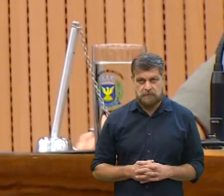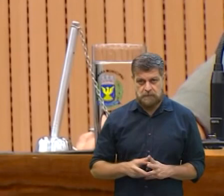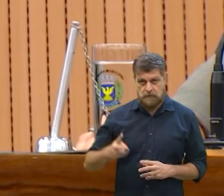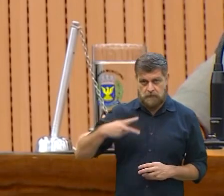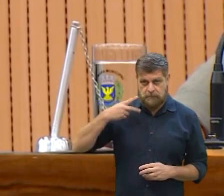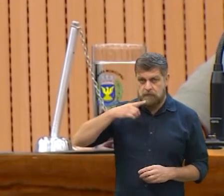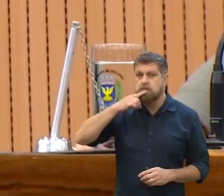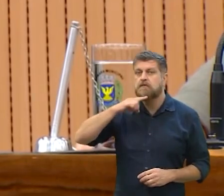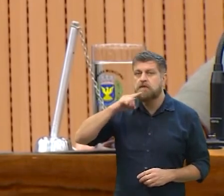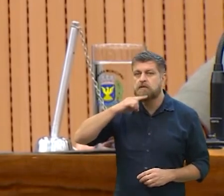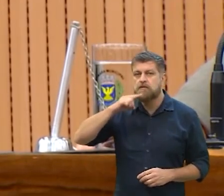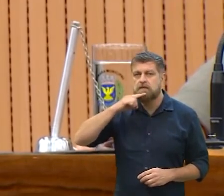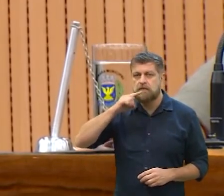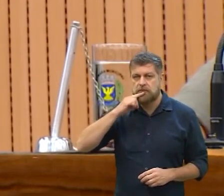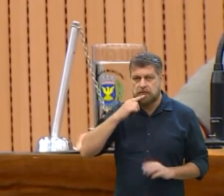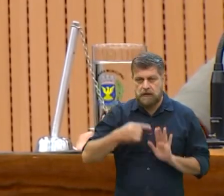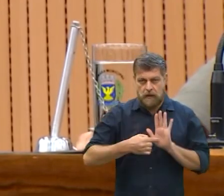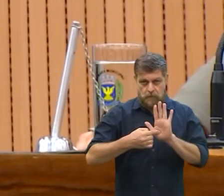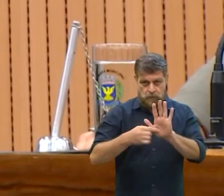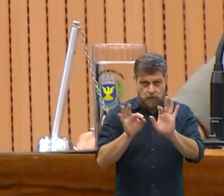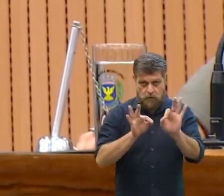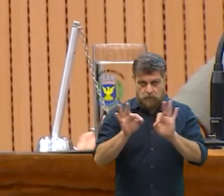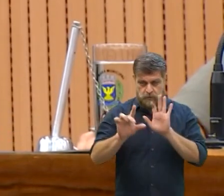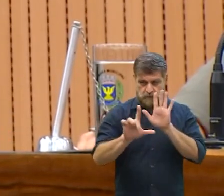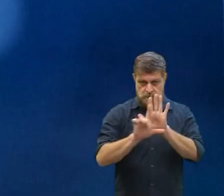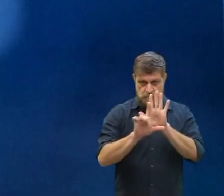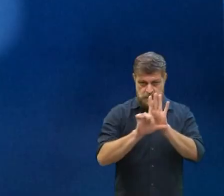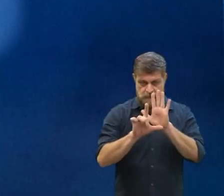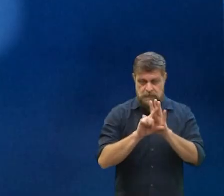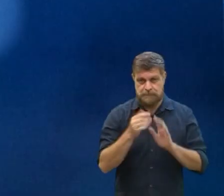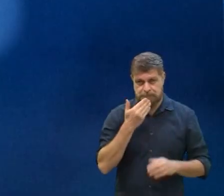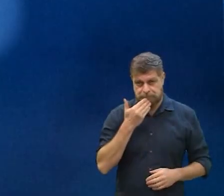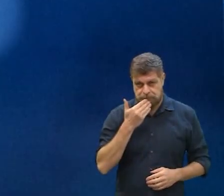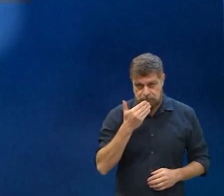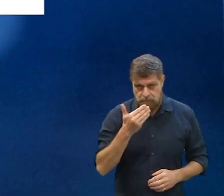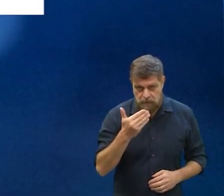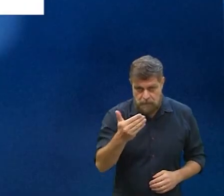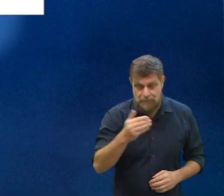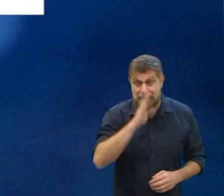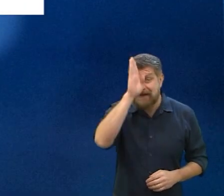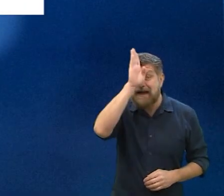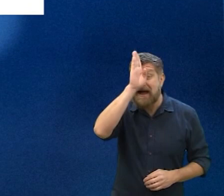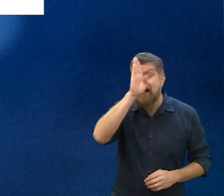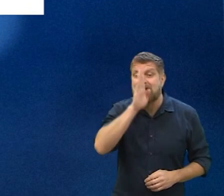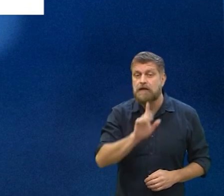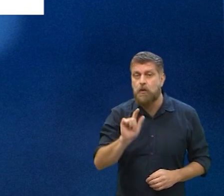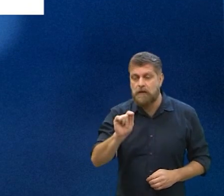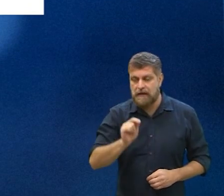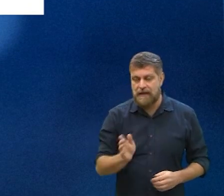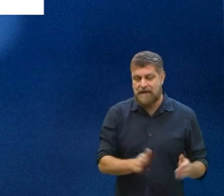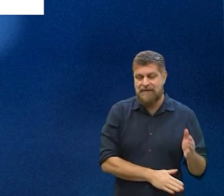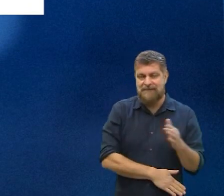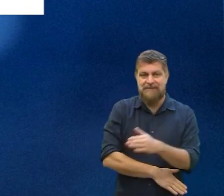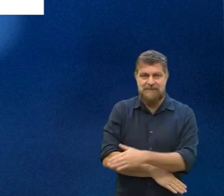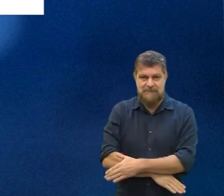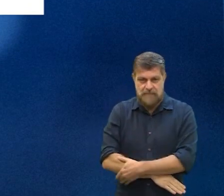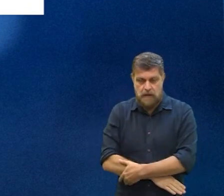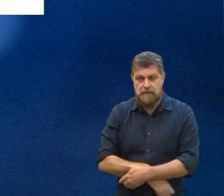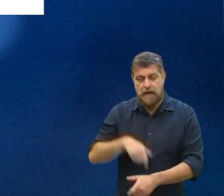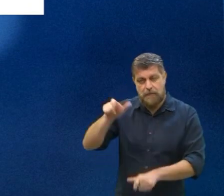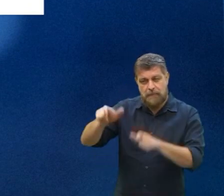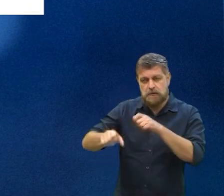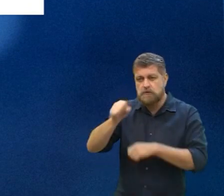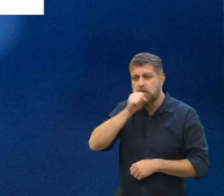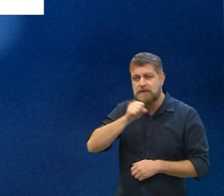O vereador Eduardo Magoga apresentou um projeto de lei na Câmara em que pede o fornecimento gratuito de fraldas descartáveis a